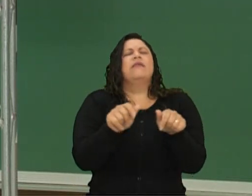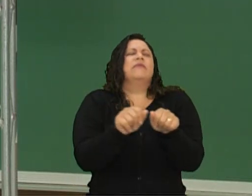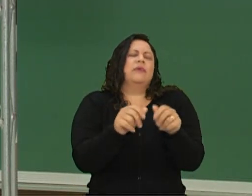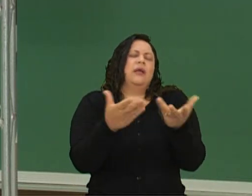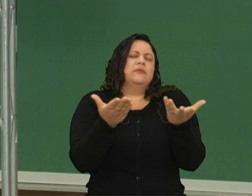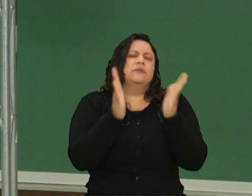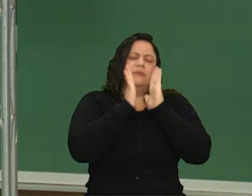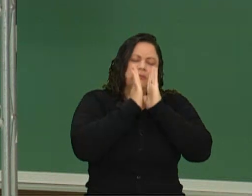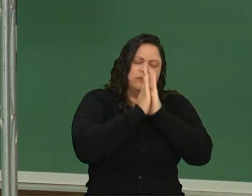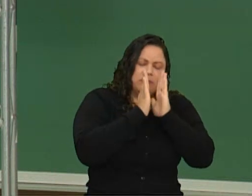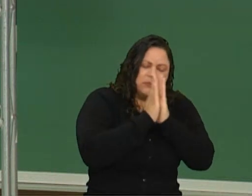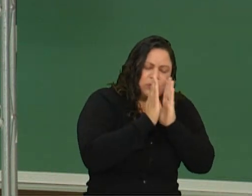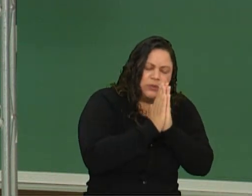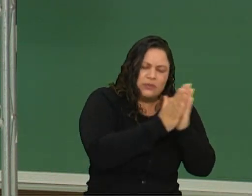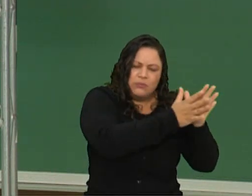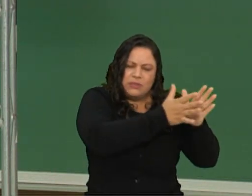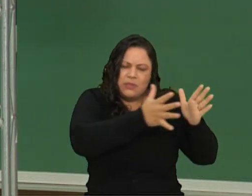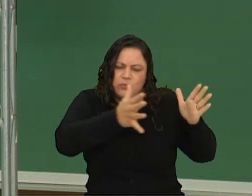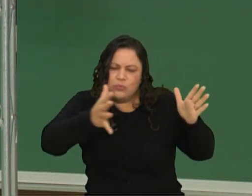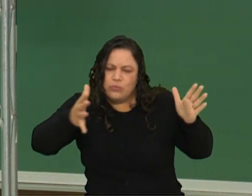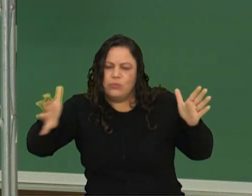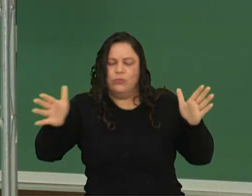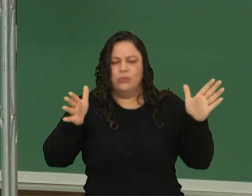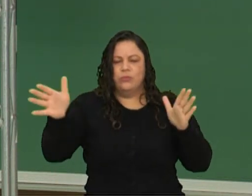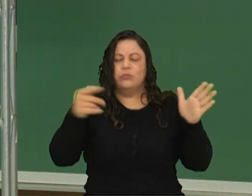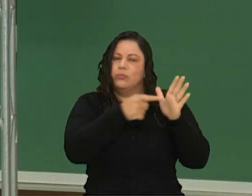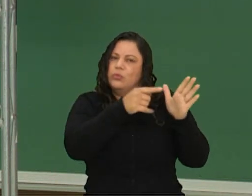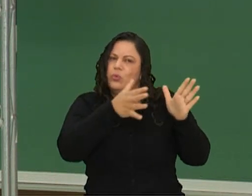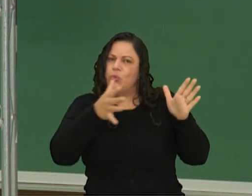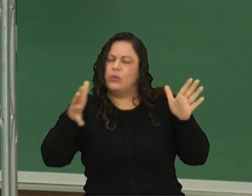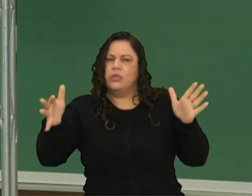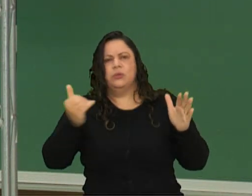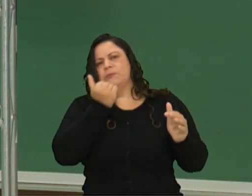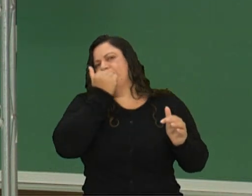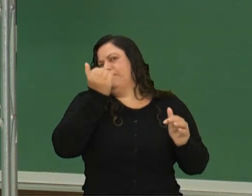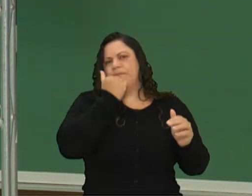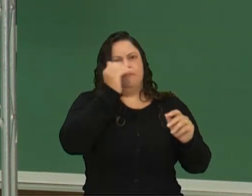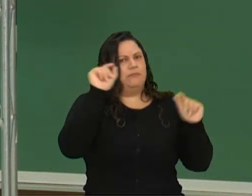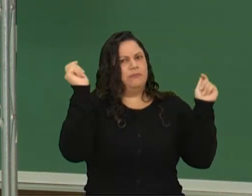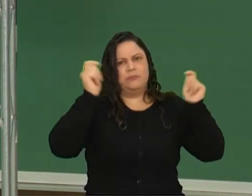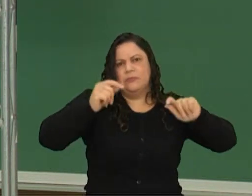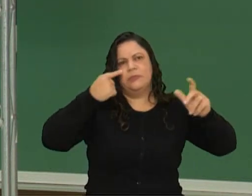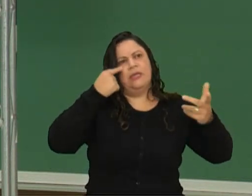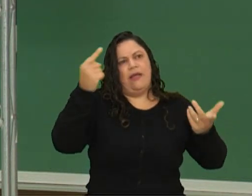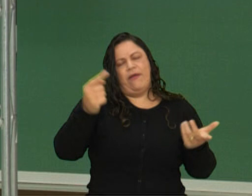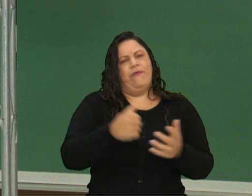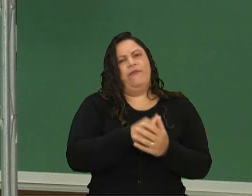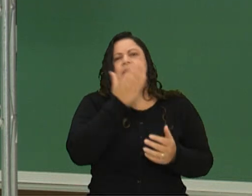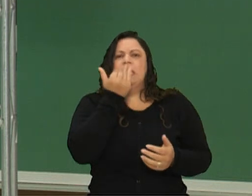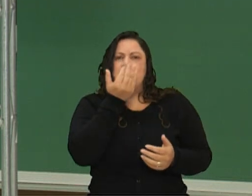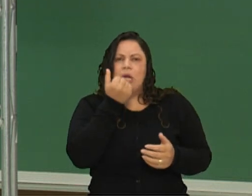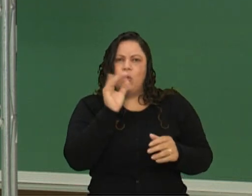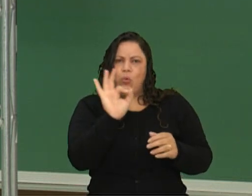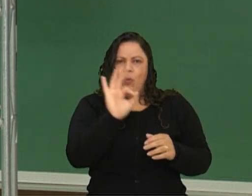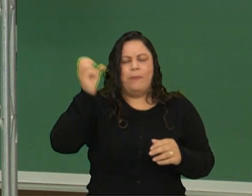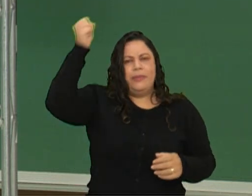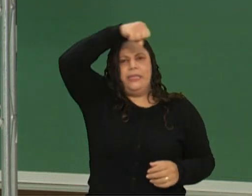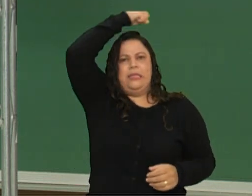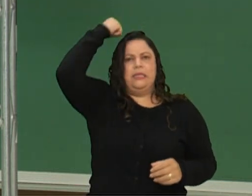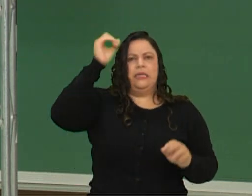orações, mas é durante os rituais, no processo. E não tem a ver com essa ideia aqui do alimento sagrado.